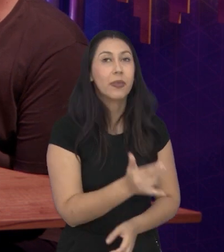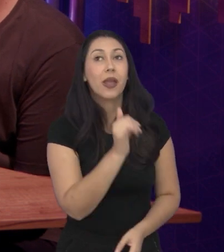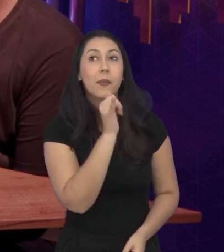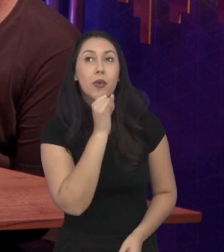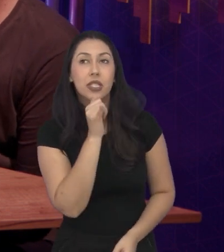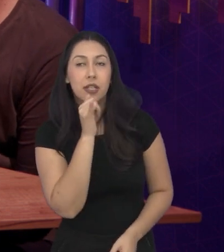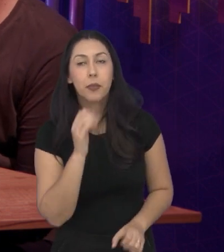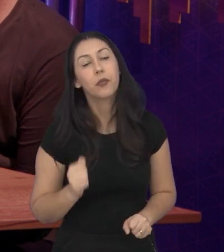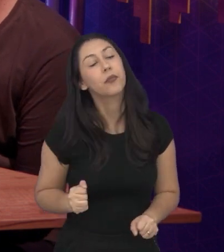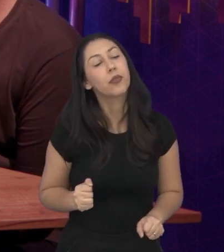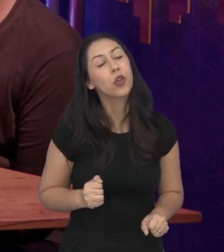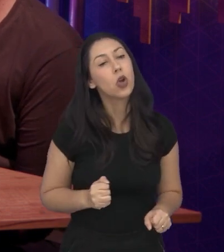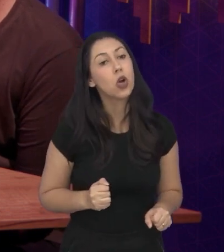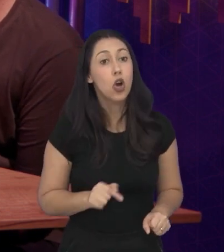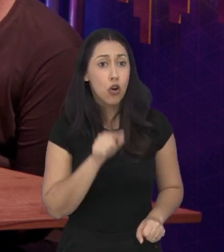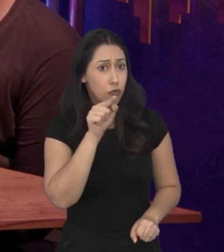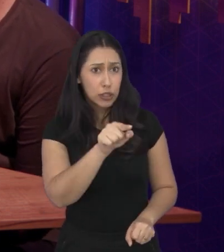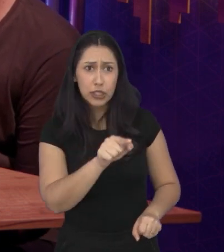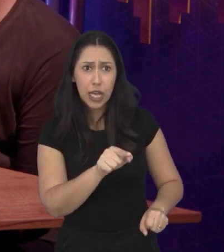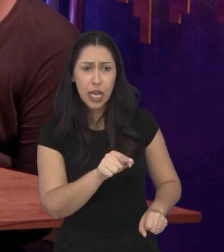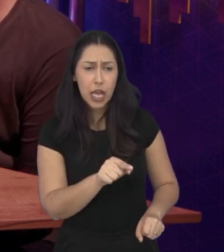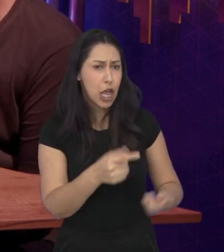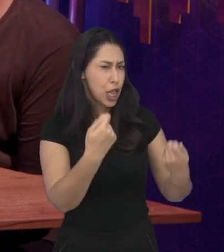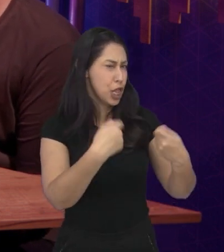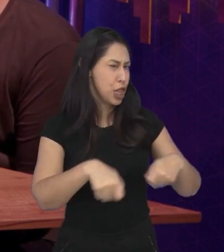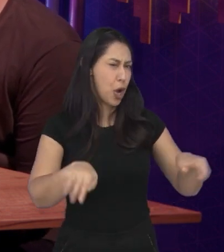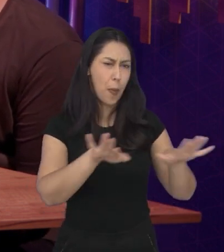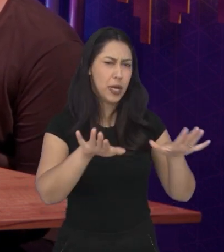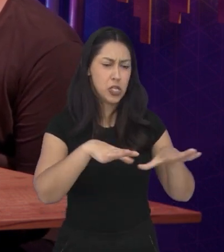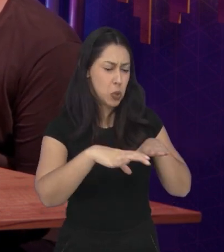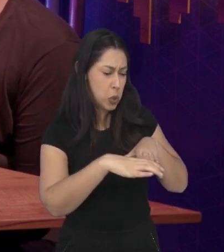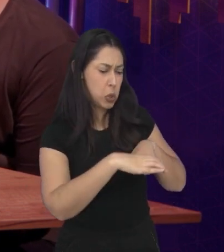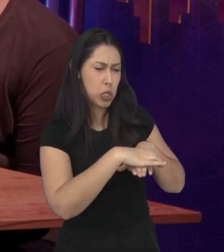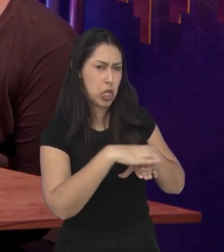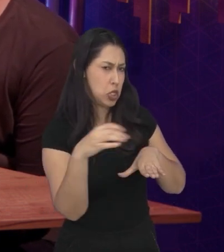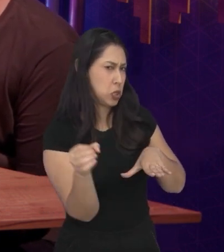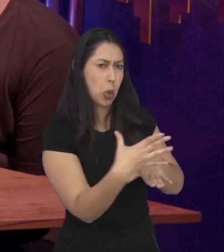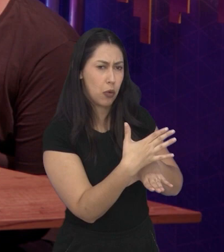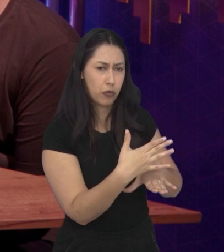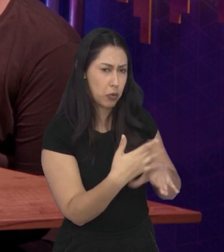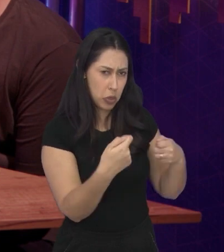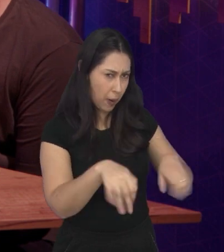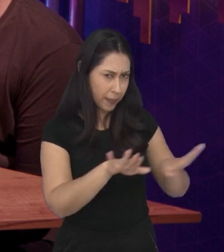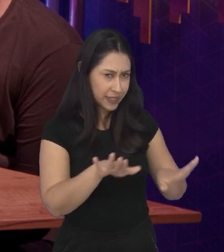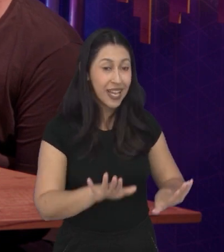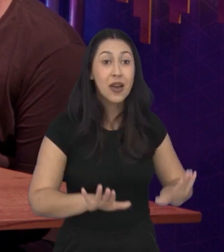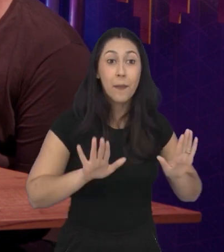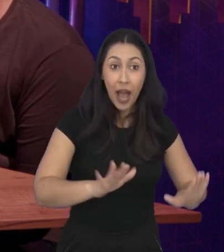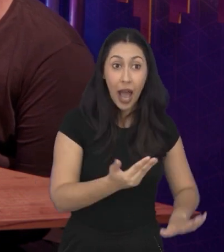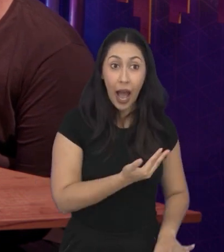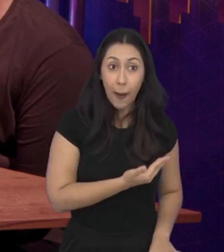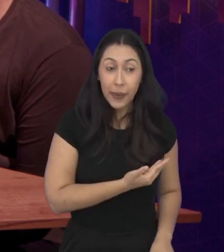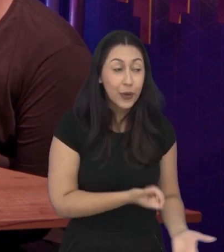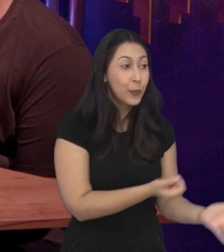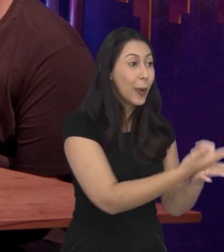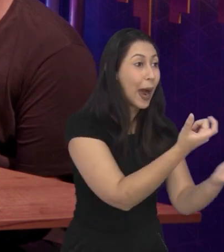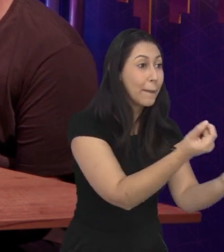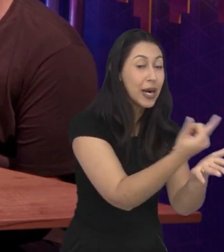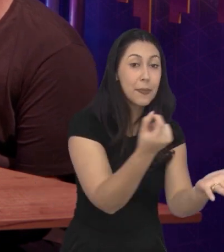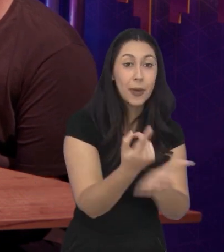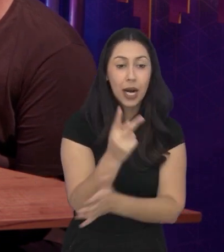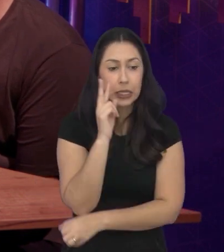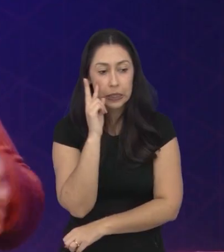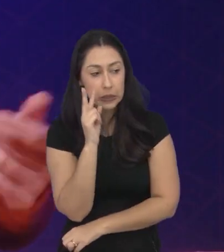lá, você não precisa, você já tem ali um tênis bom, mas sai um tênis novo e daí de repente todos os seus amigos estão com